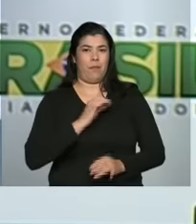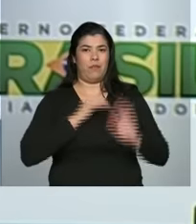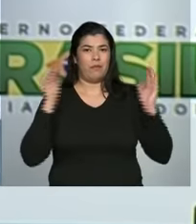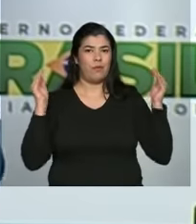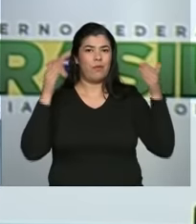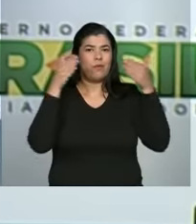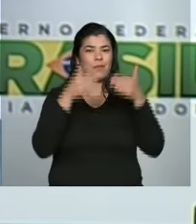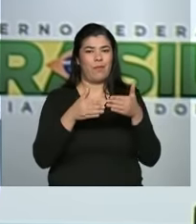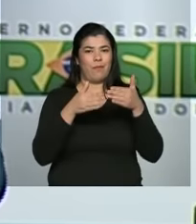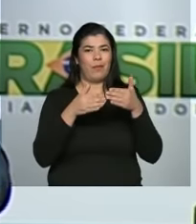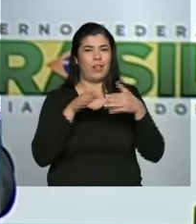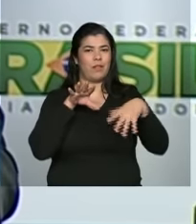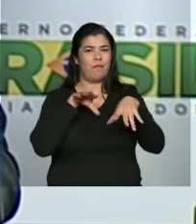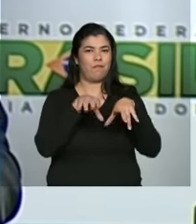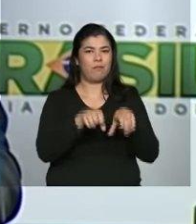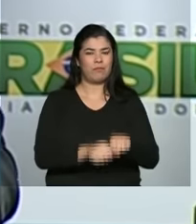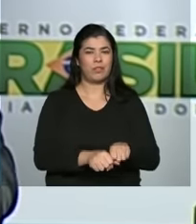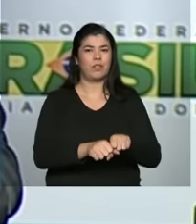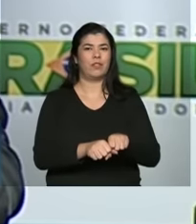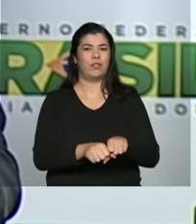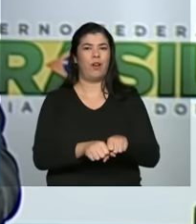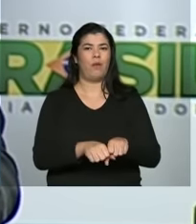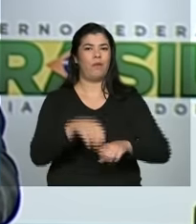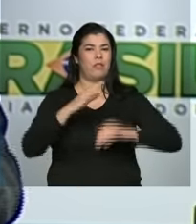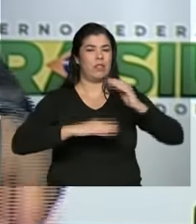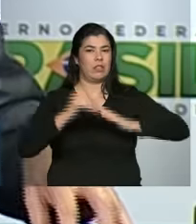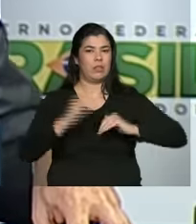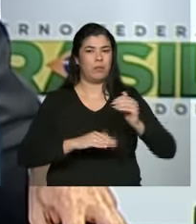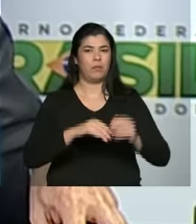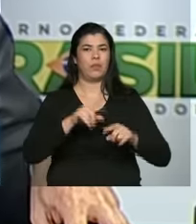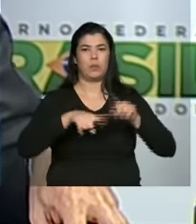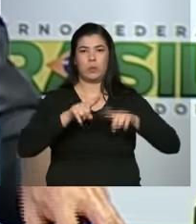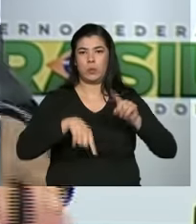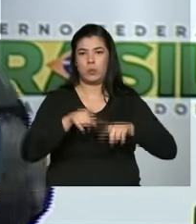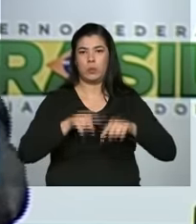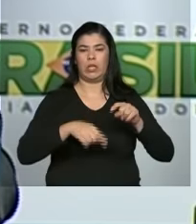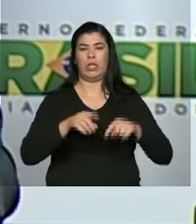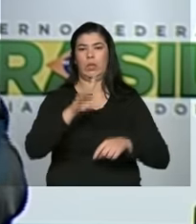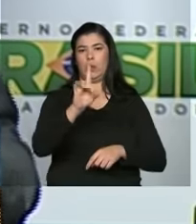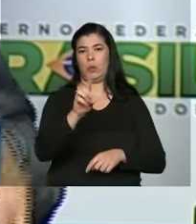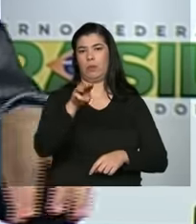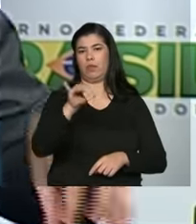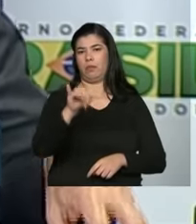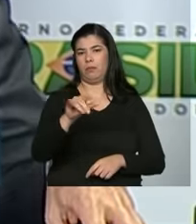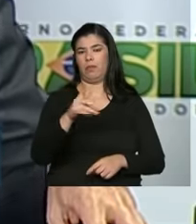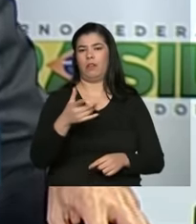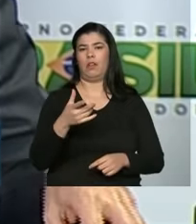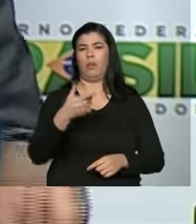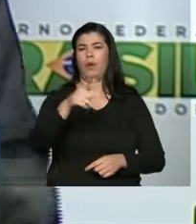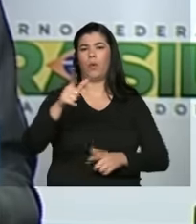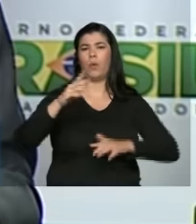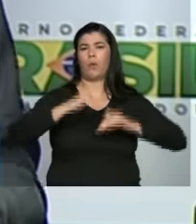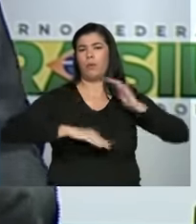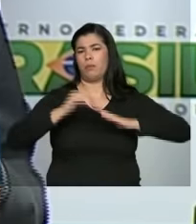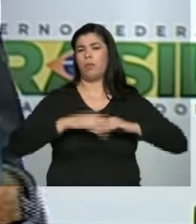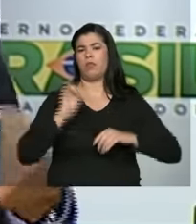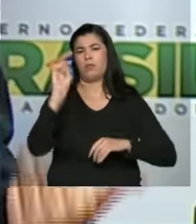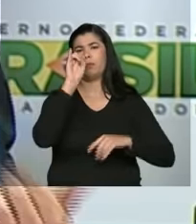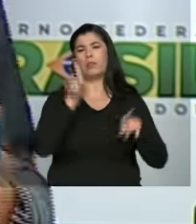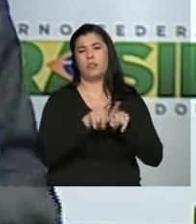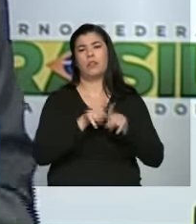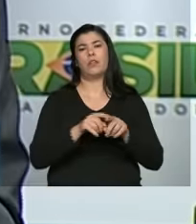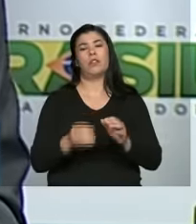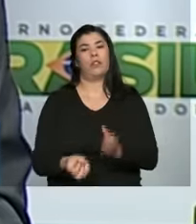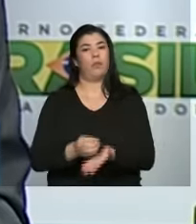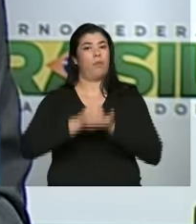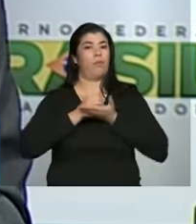dispositivos médicos implantáveis outras eh modalidades que possam vi a ser de práticas lesivas também poderemos contar